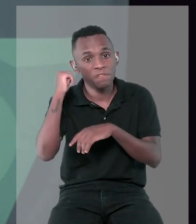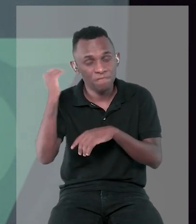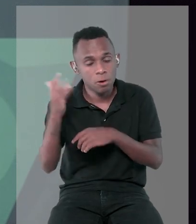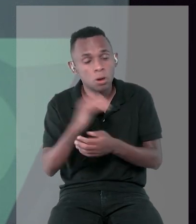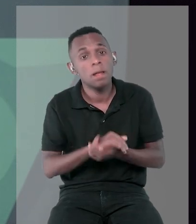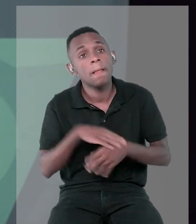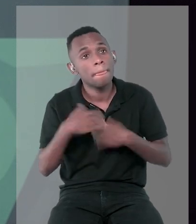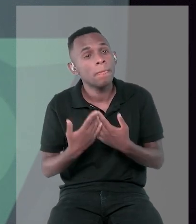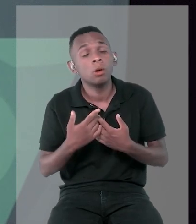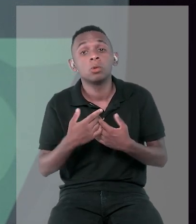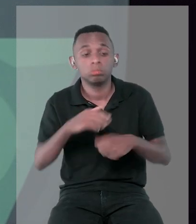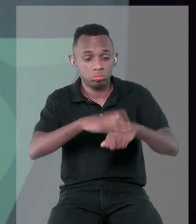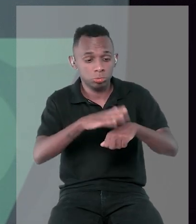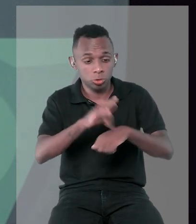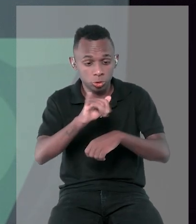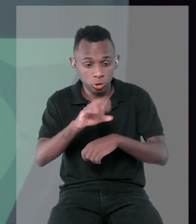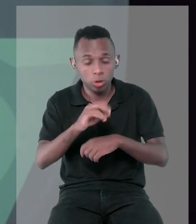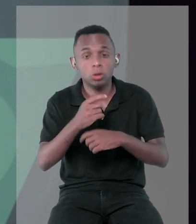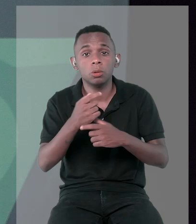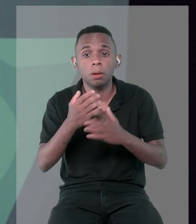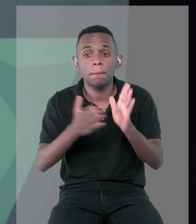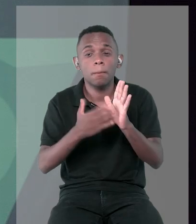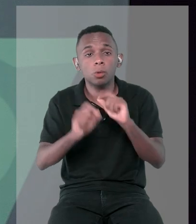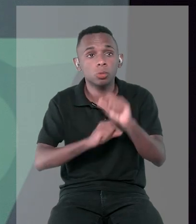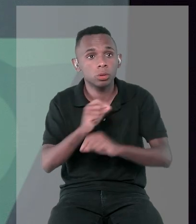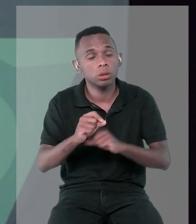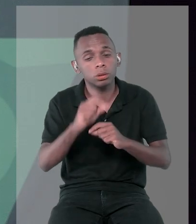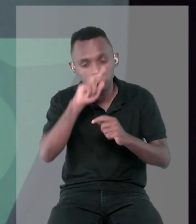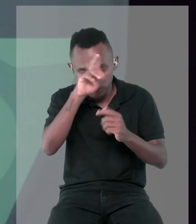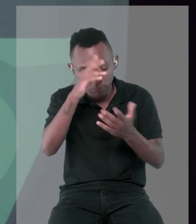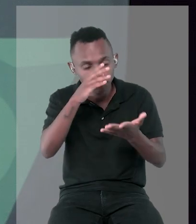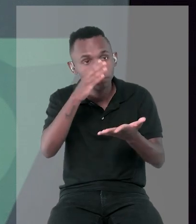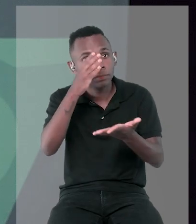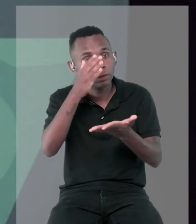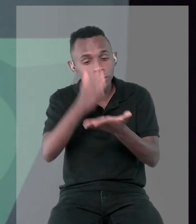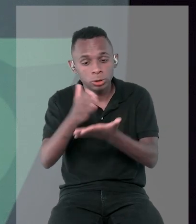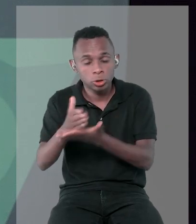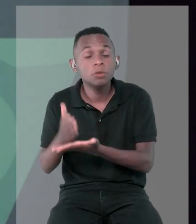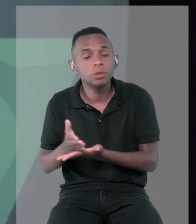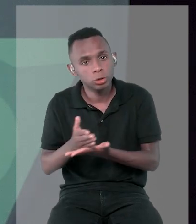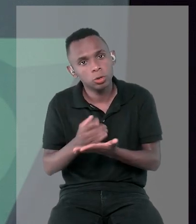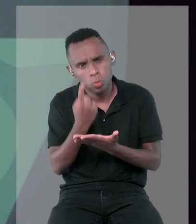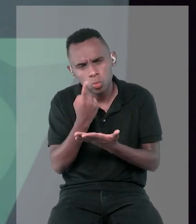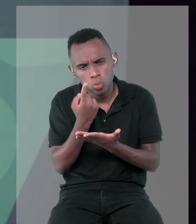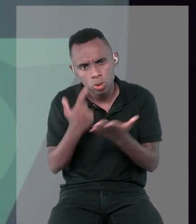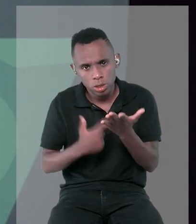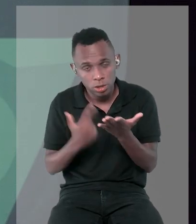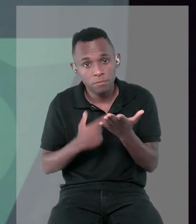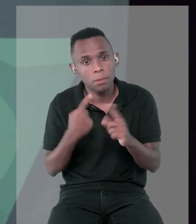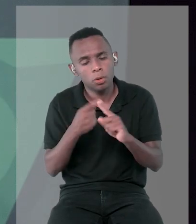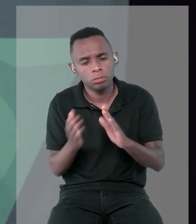Então, o Giro propôs assim, dividir a Legião Estrangeira, um livro em 2, porque a